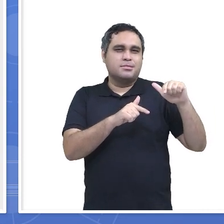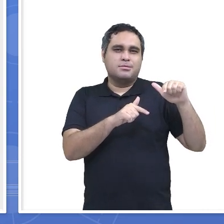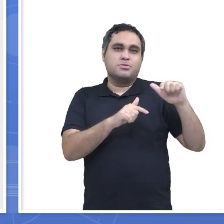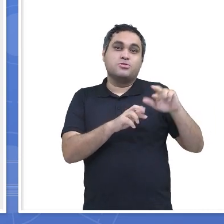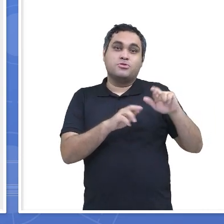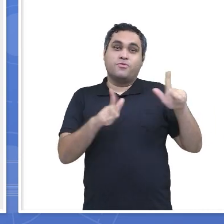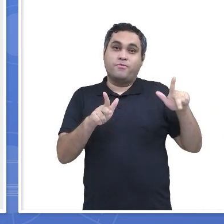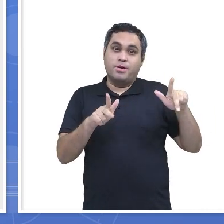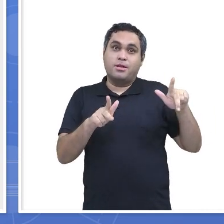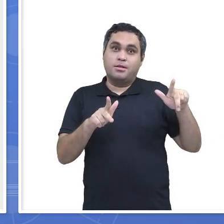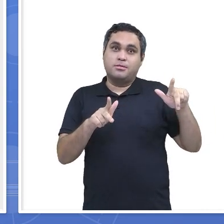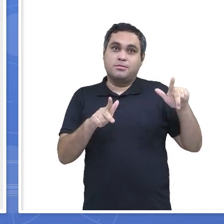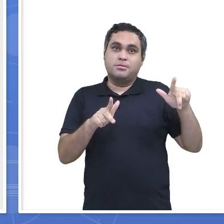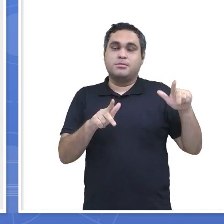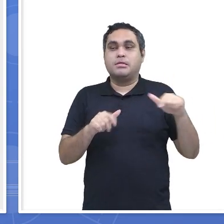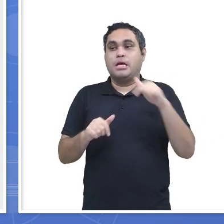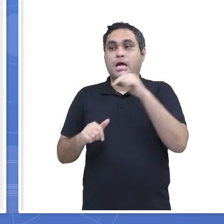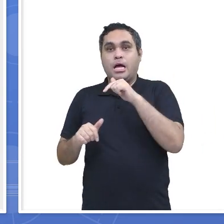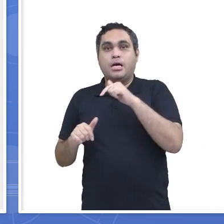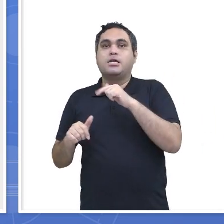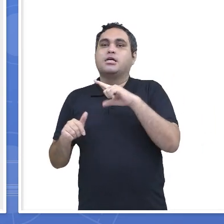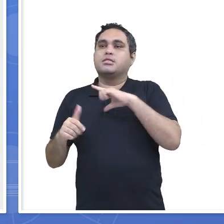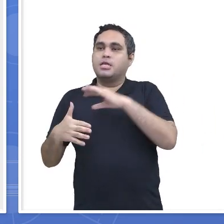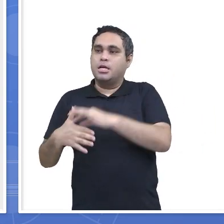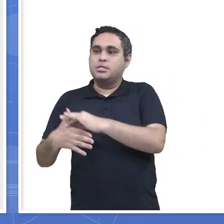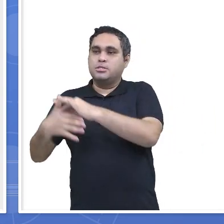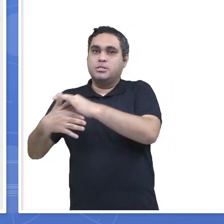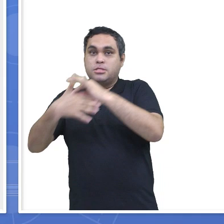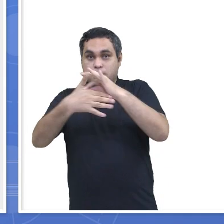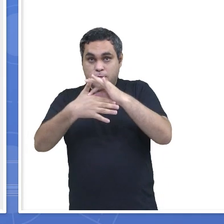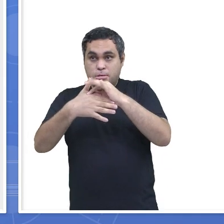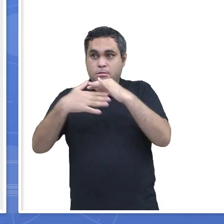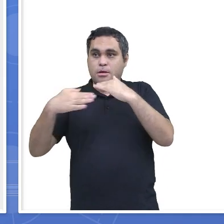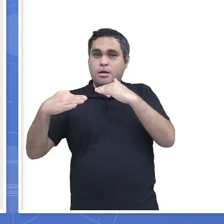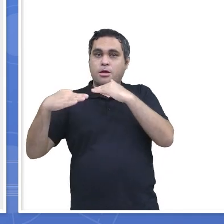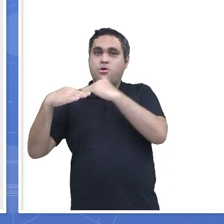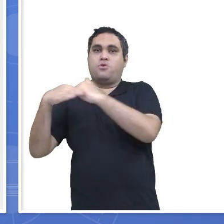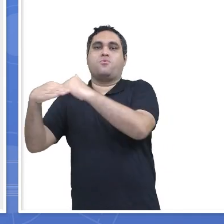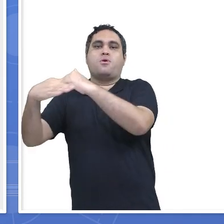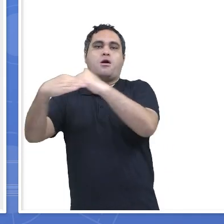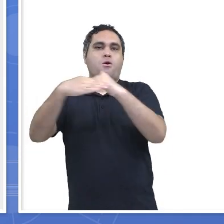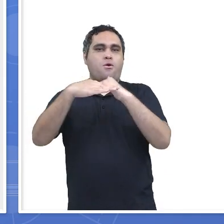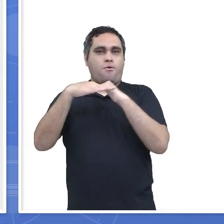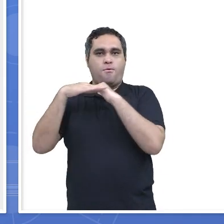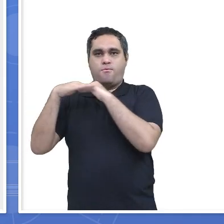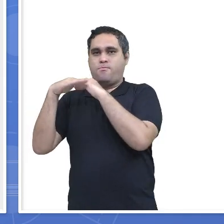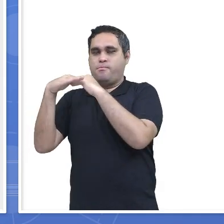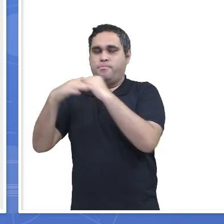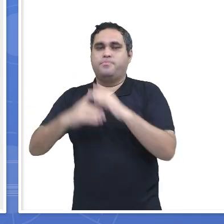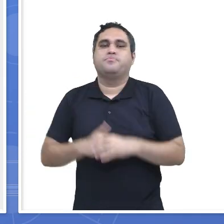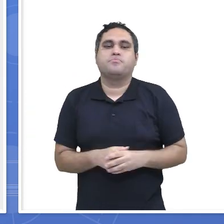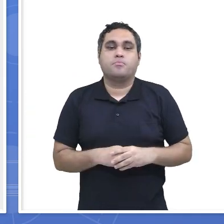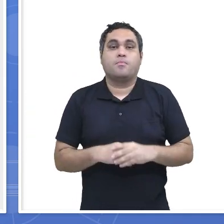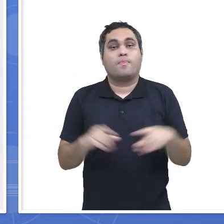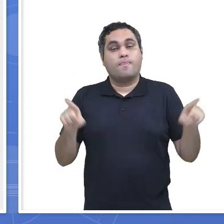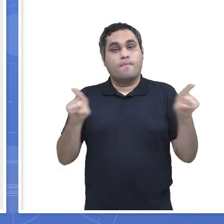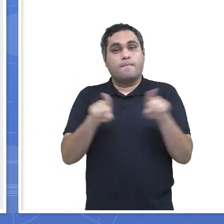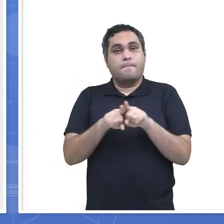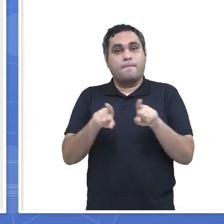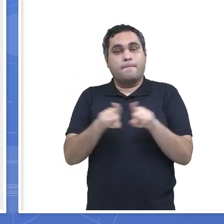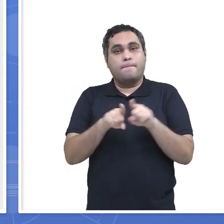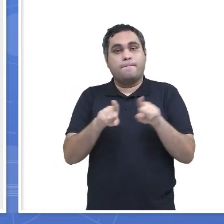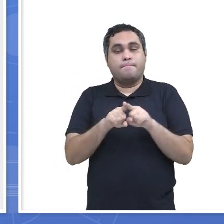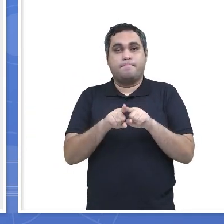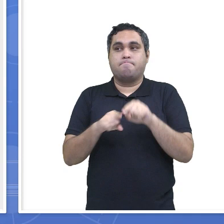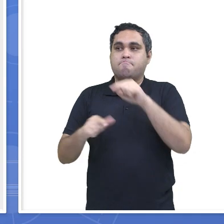líderes e militantes. Então, os movimentos sociais saem dessa atmosfera. Tendência de a base social de